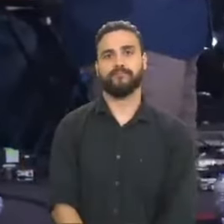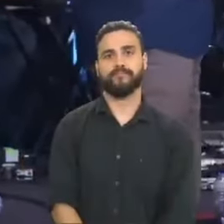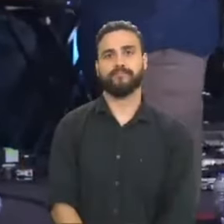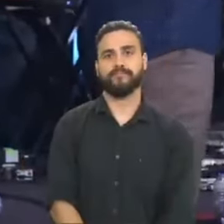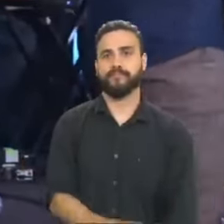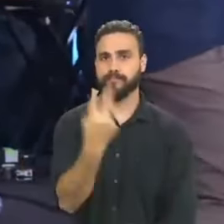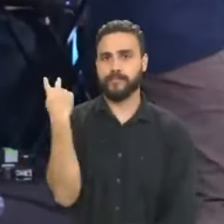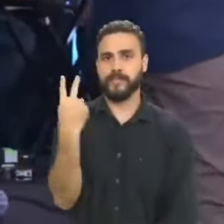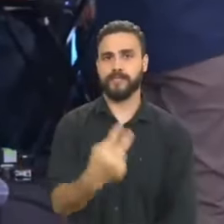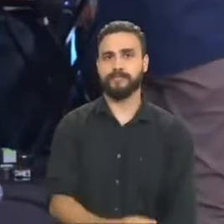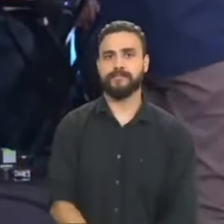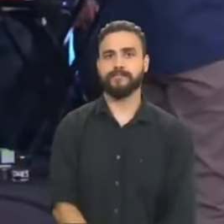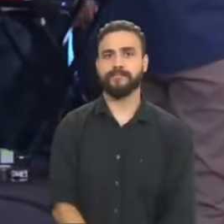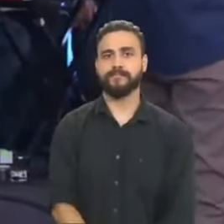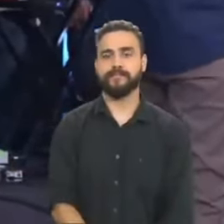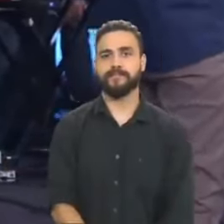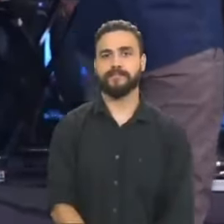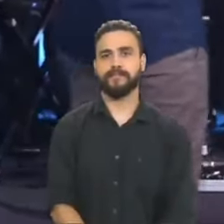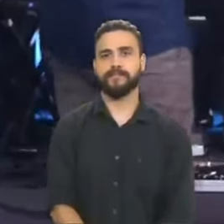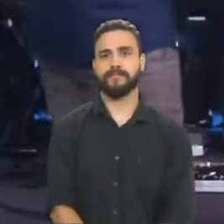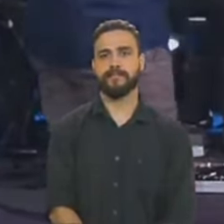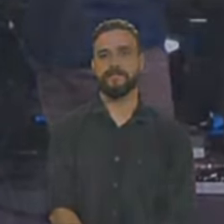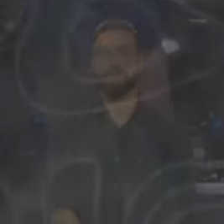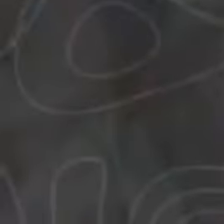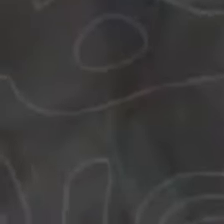deles. Solta esse VT para mim.